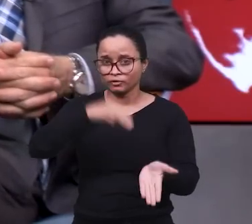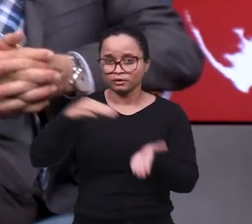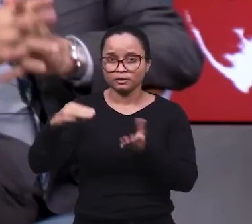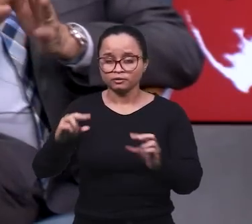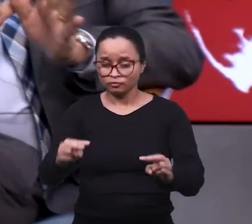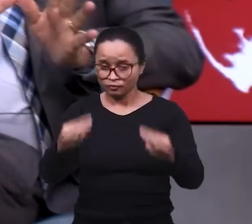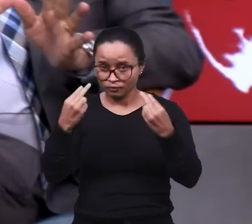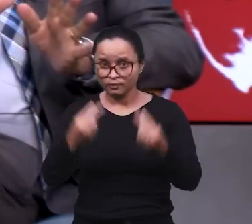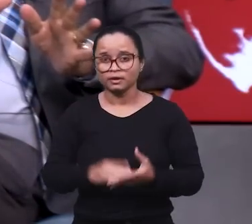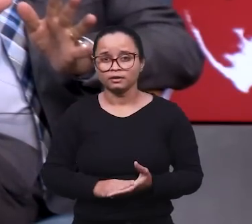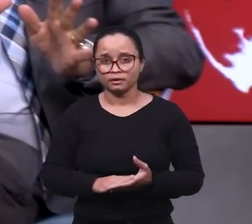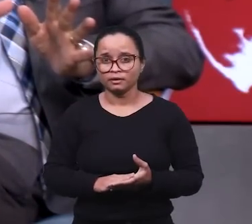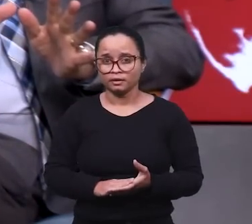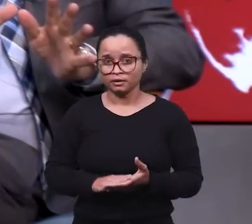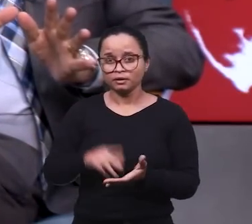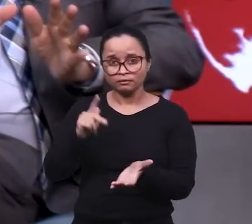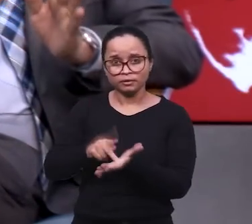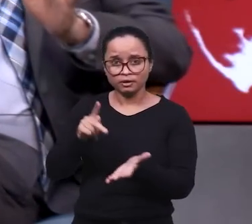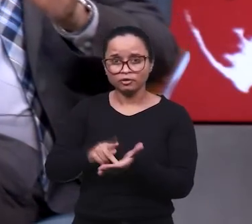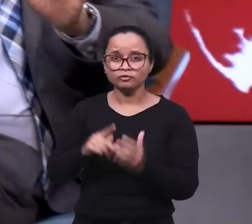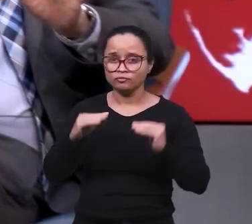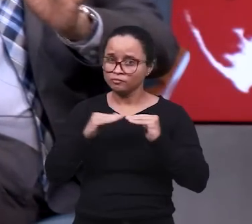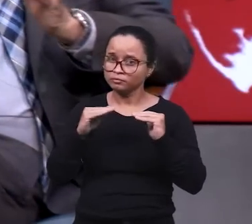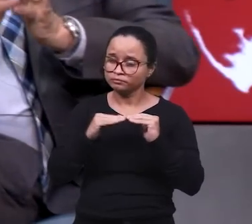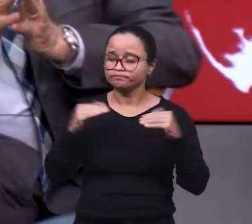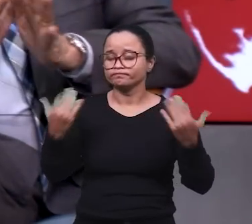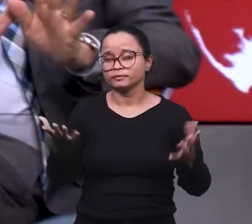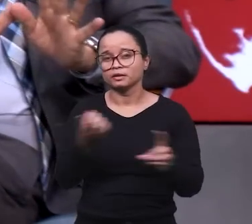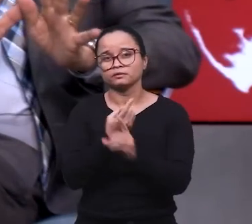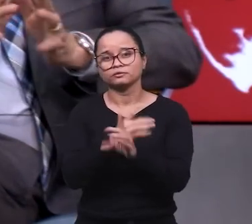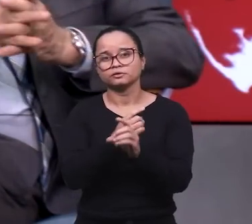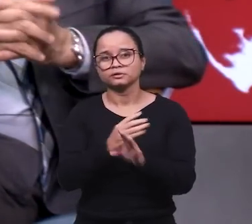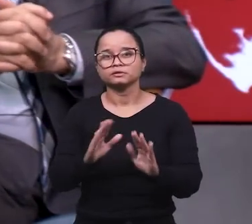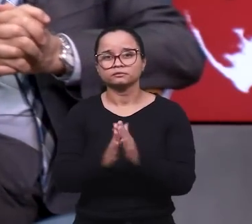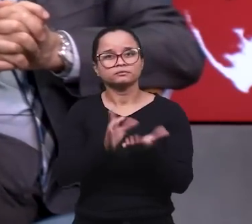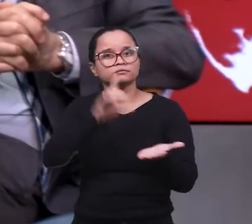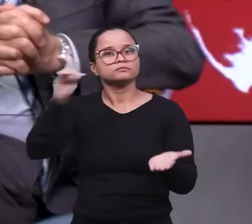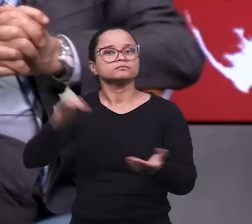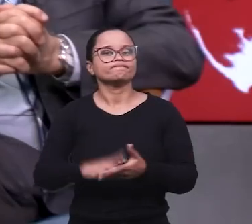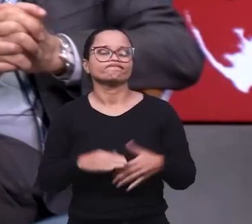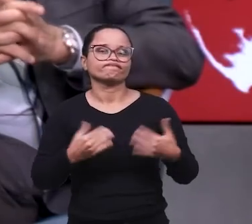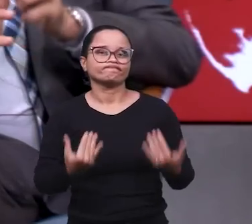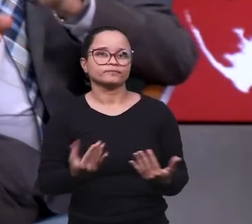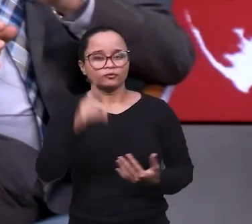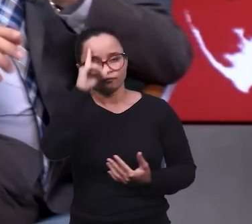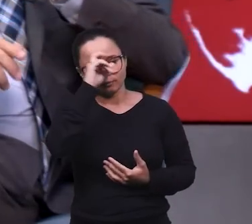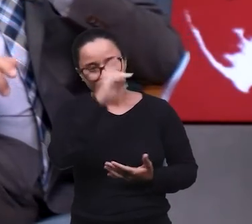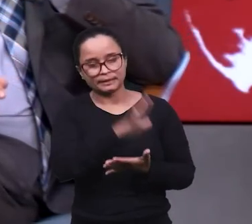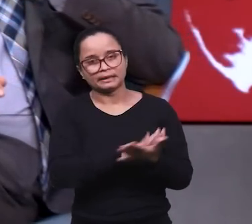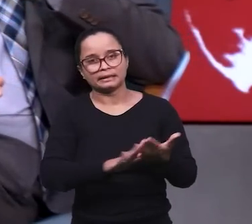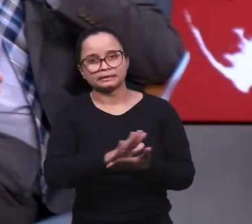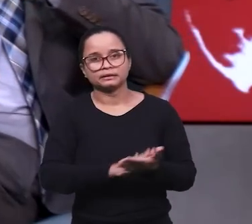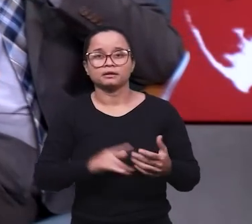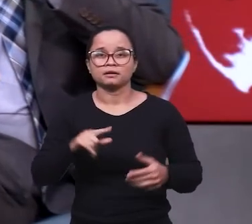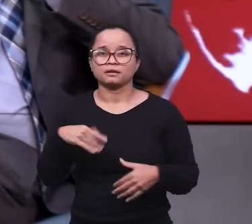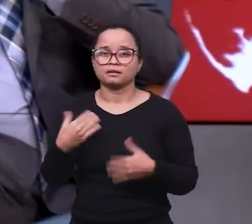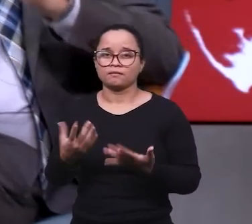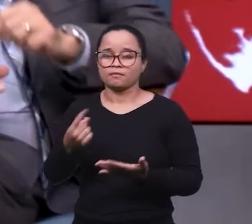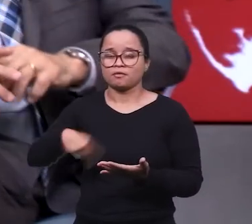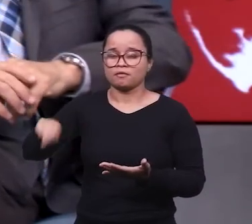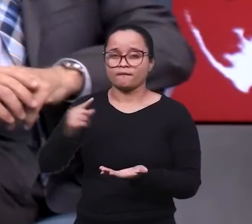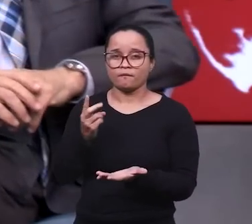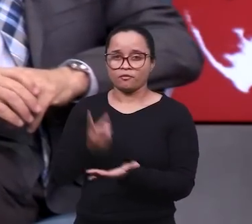isso. A doutrina é bíblica, então ela está aí colocada sem nenhuma dificuldade. Vamos